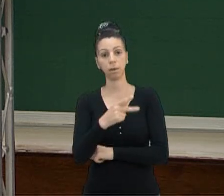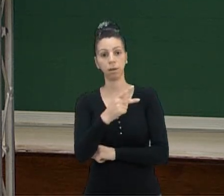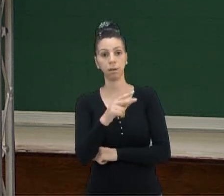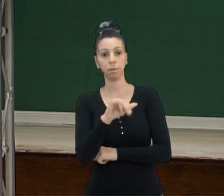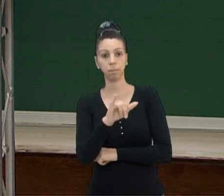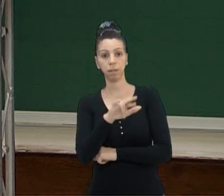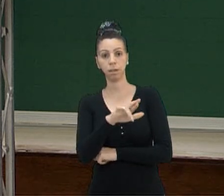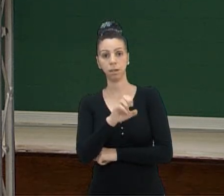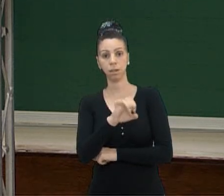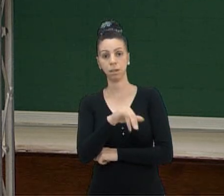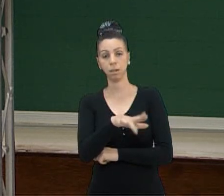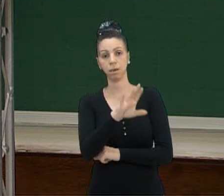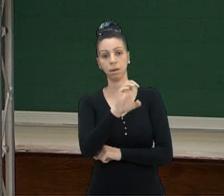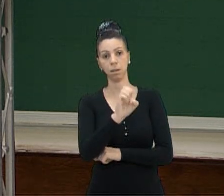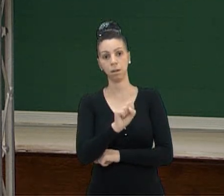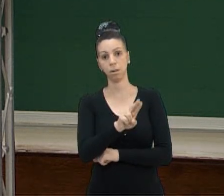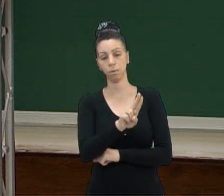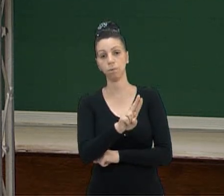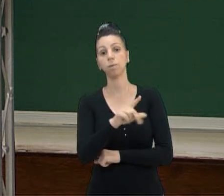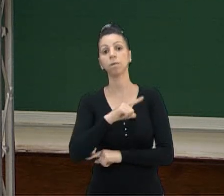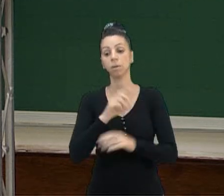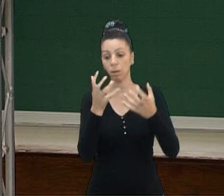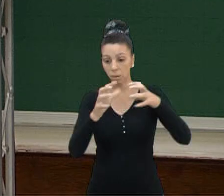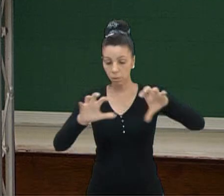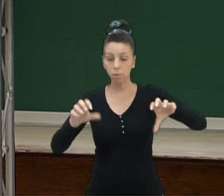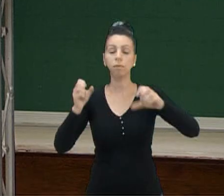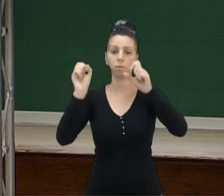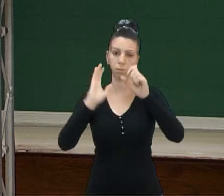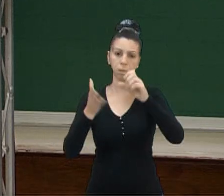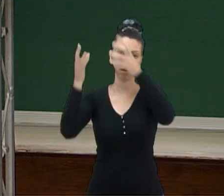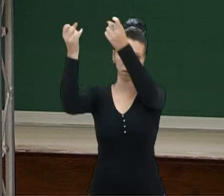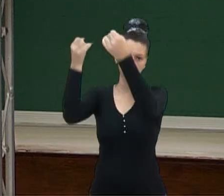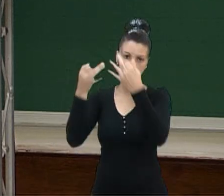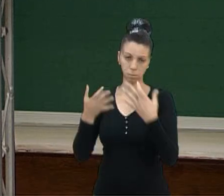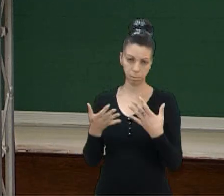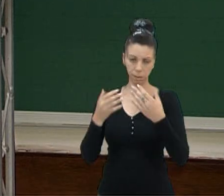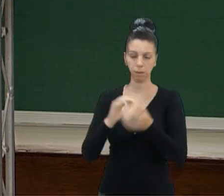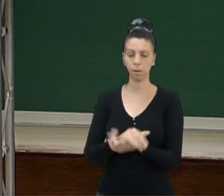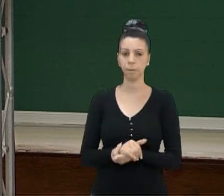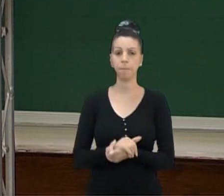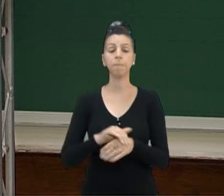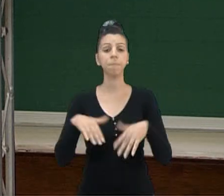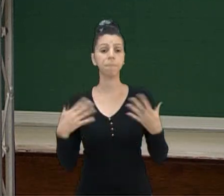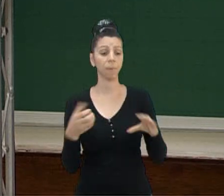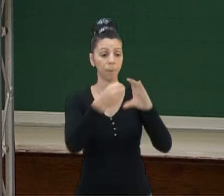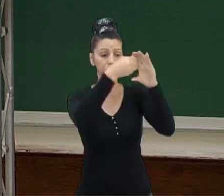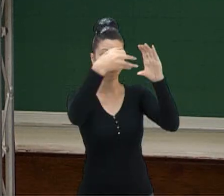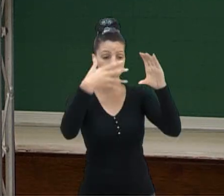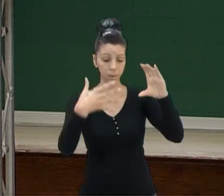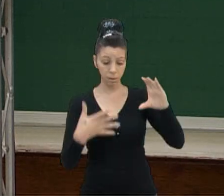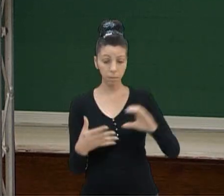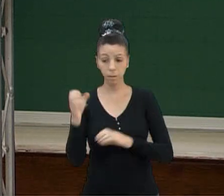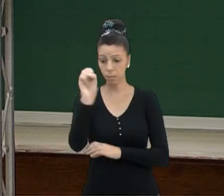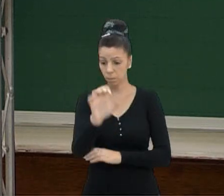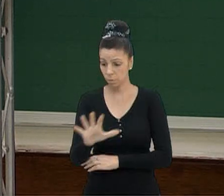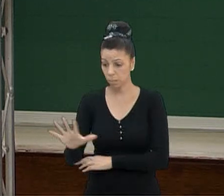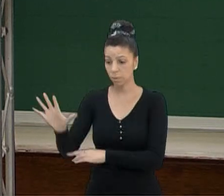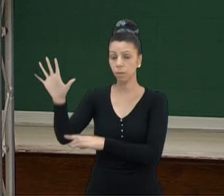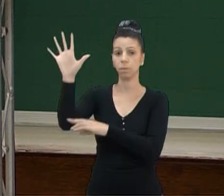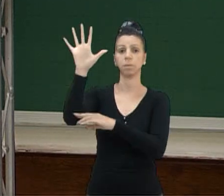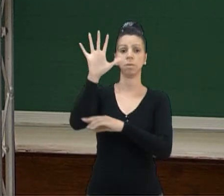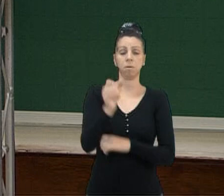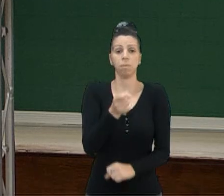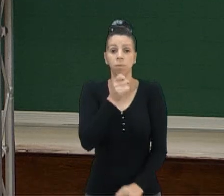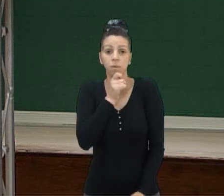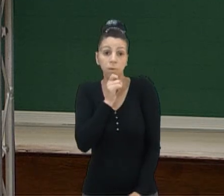aqui. Maior parte na zona temperada, portanto, aquela característica que a gente vê, imagens do inverno europeu e